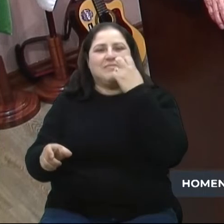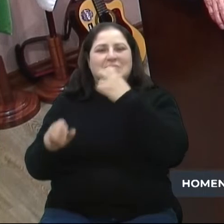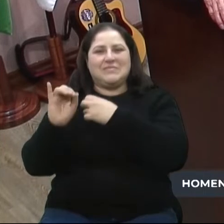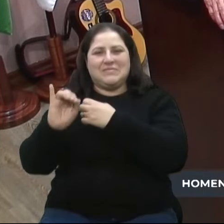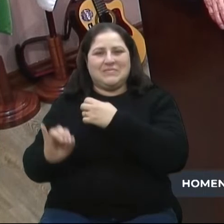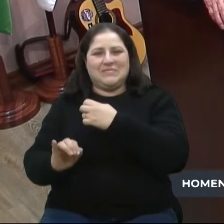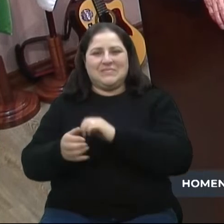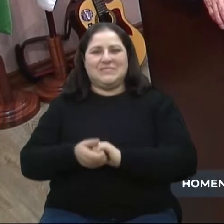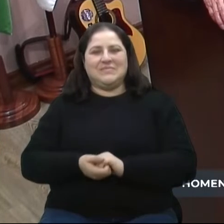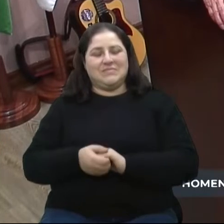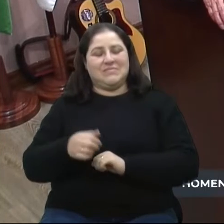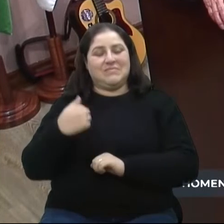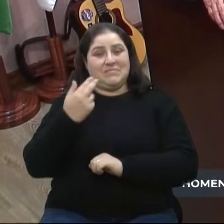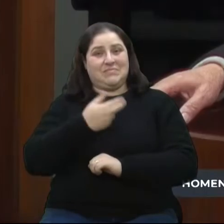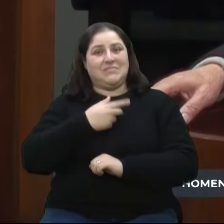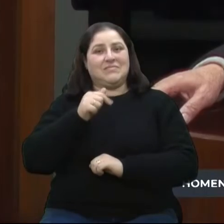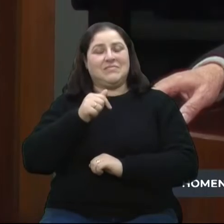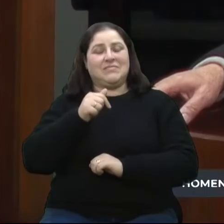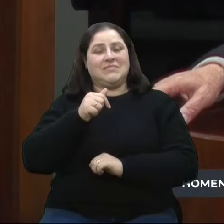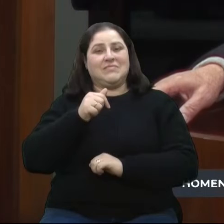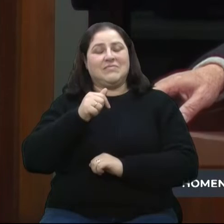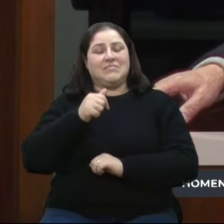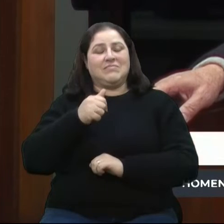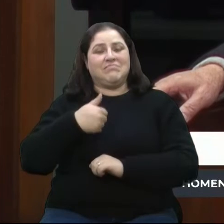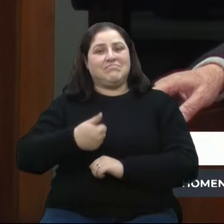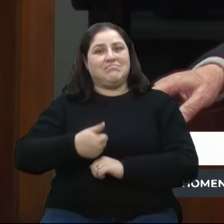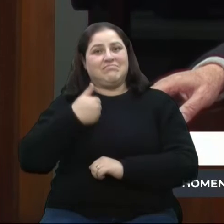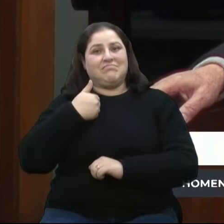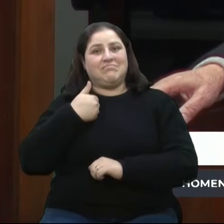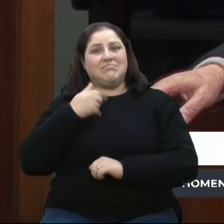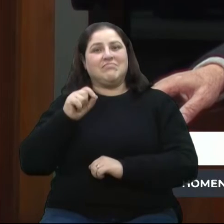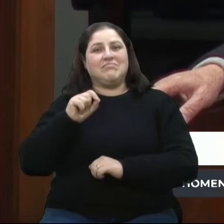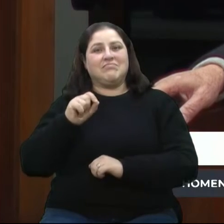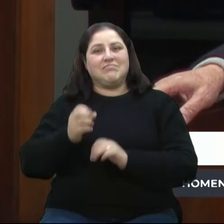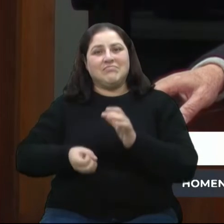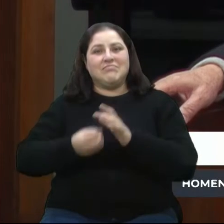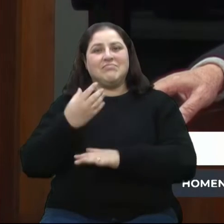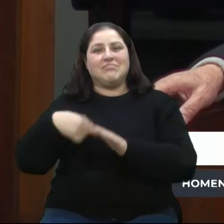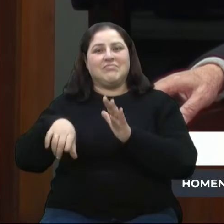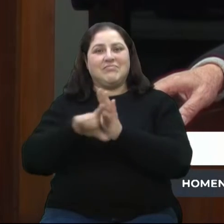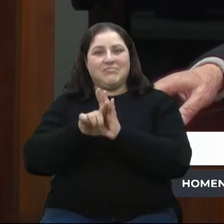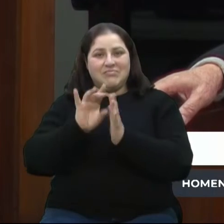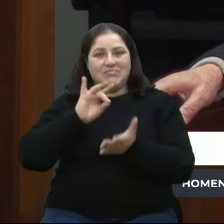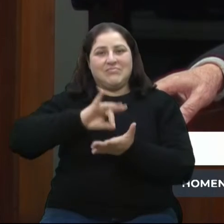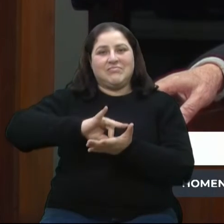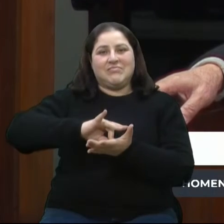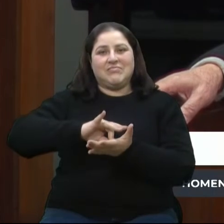orgulho, e lembrar que quem sancionou essa lei foi o vereador Felipe Germelmaier, que ele é